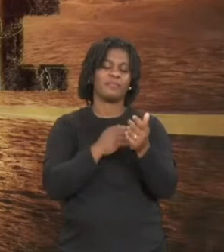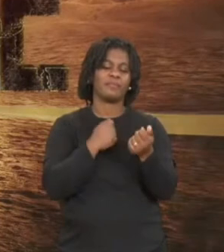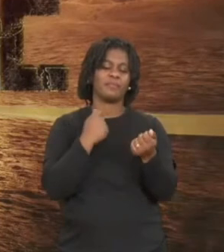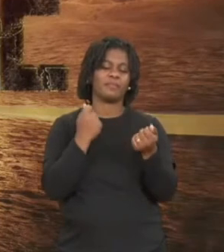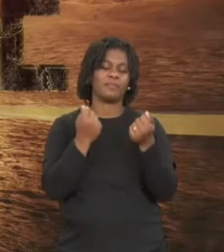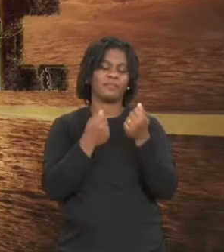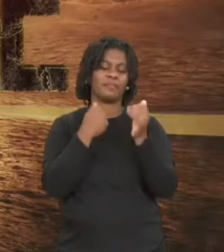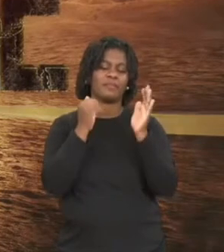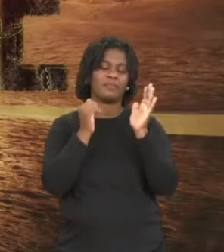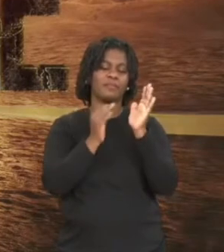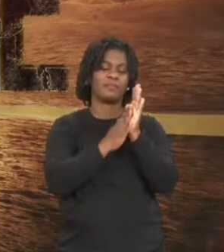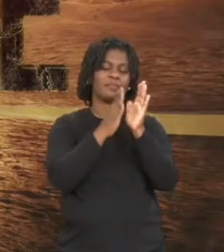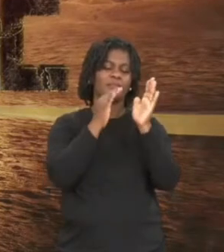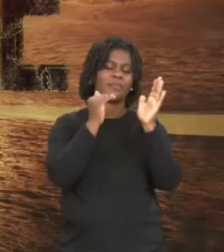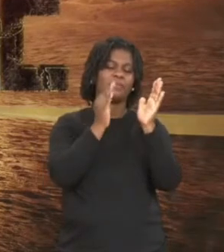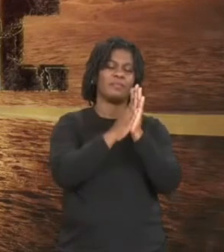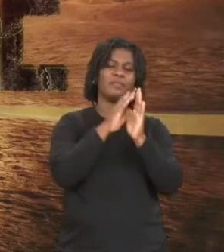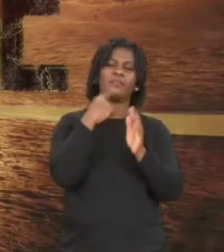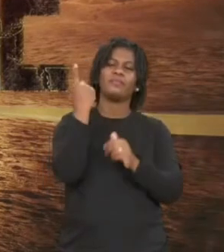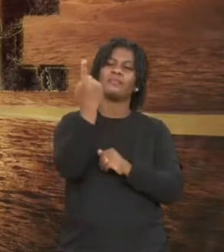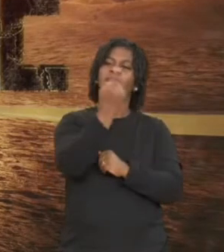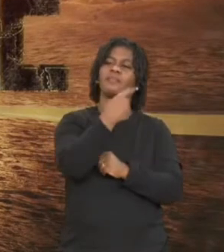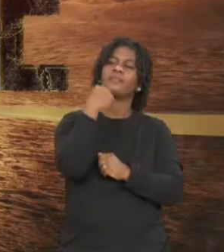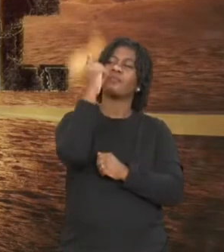Aleluia. Louvado seja o nosso Deus.